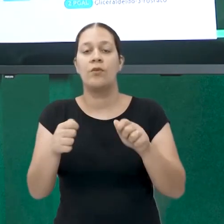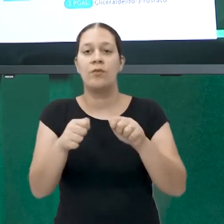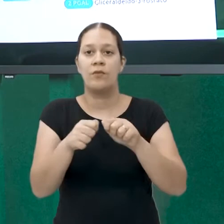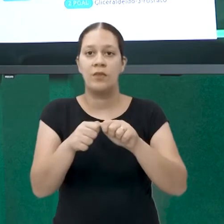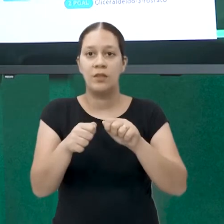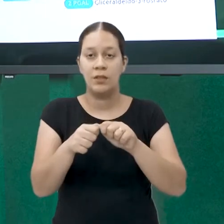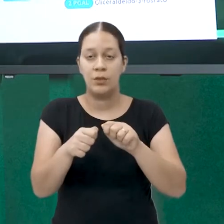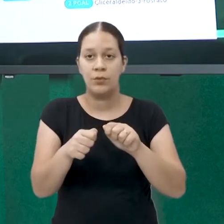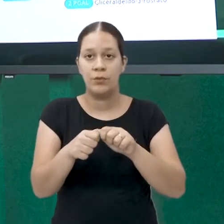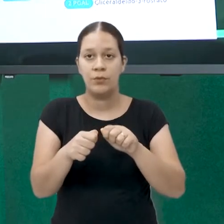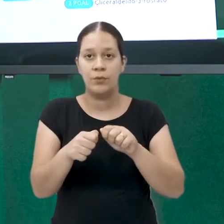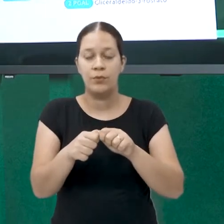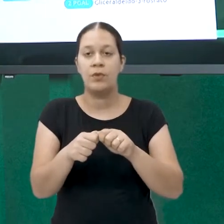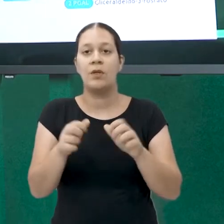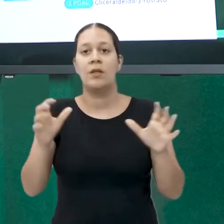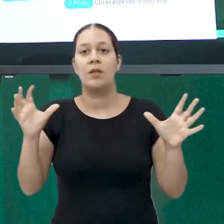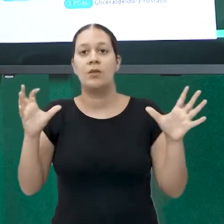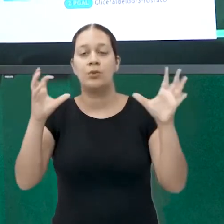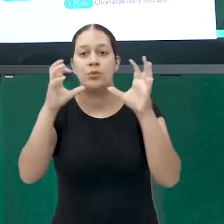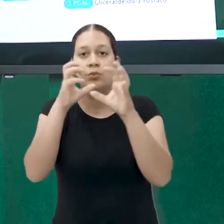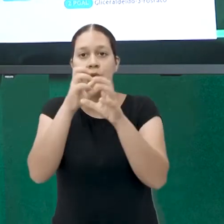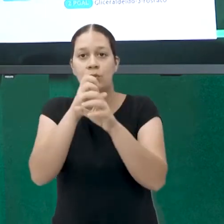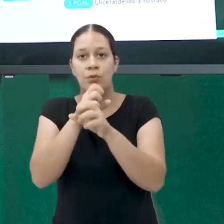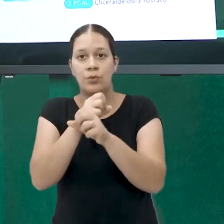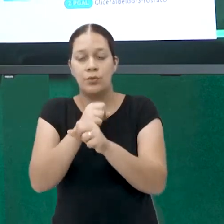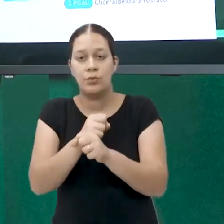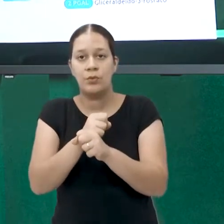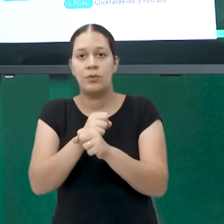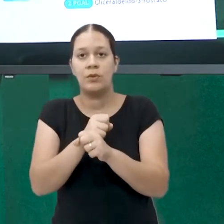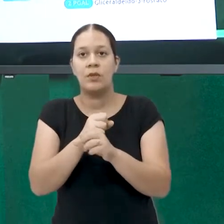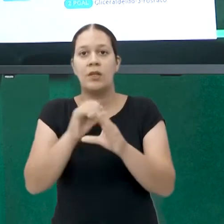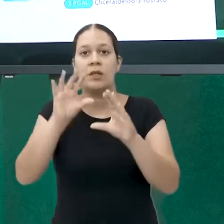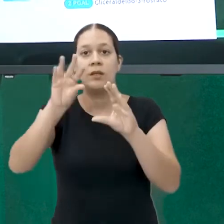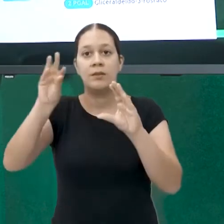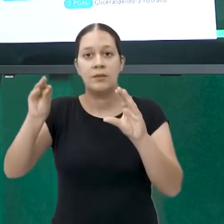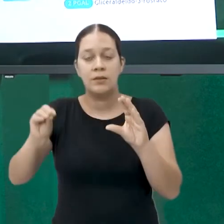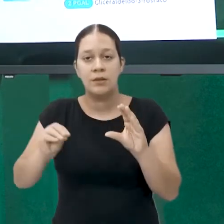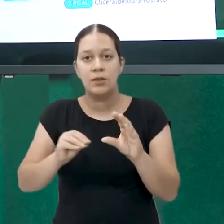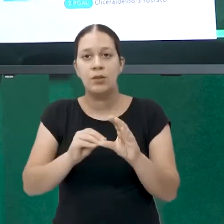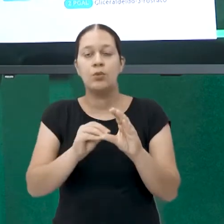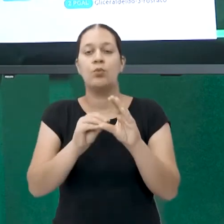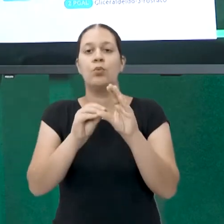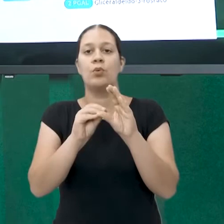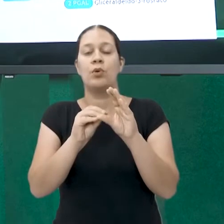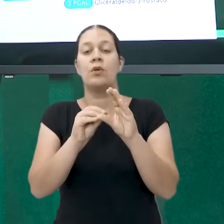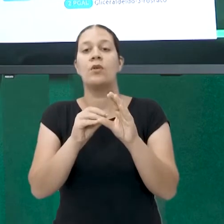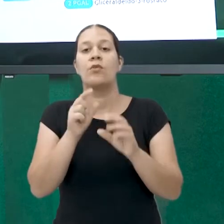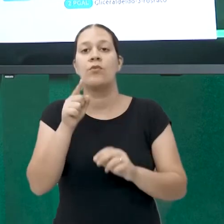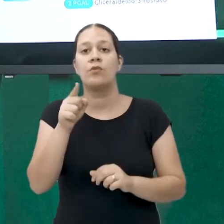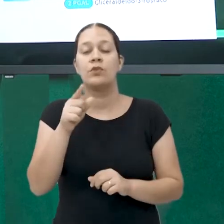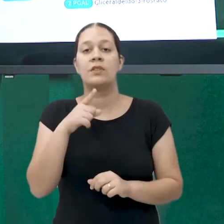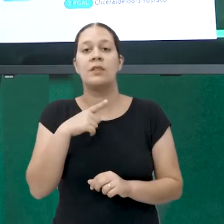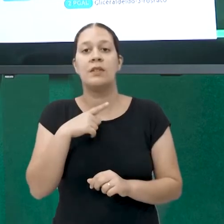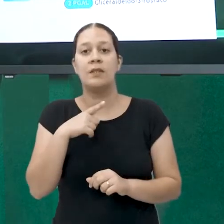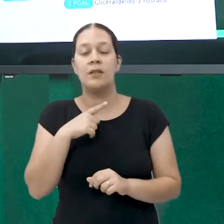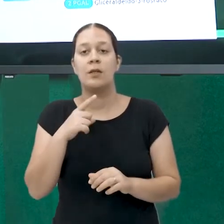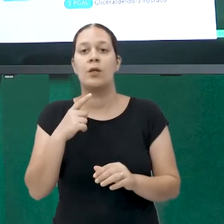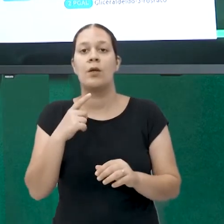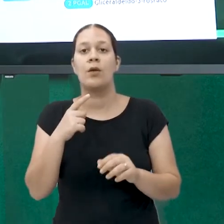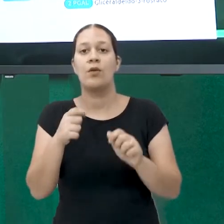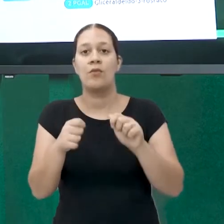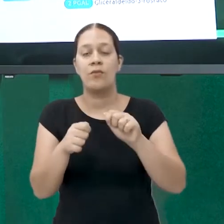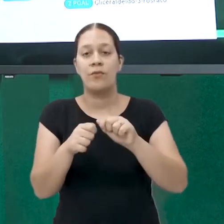carregado, tá? E aqui na fase escura, chamado de ciclo das pentoses também, tá? Você tem, ó,